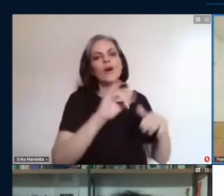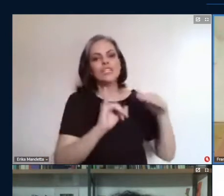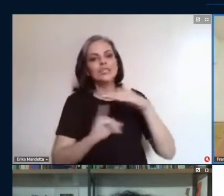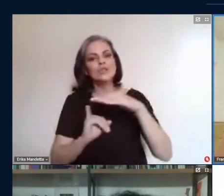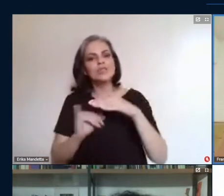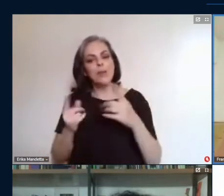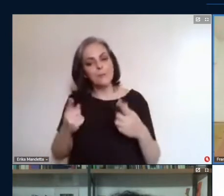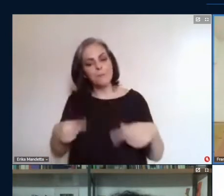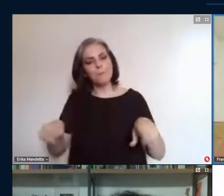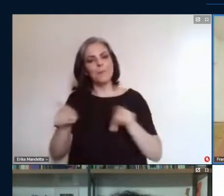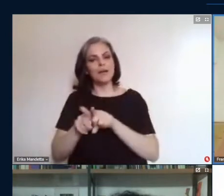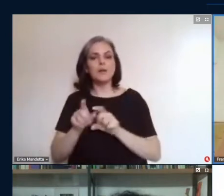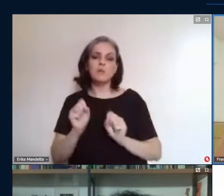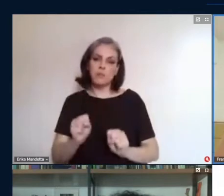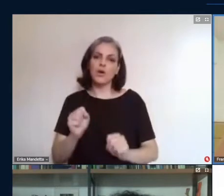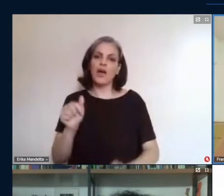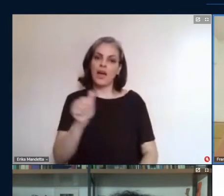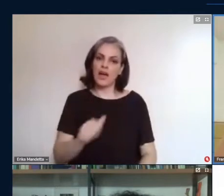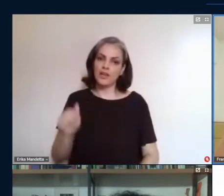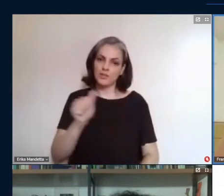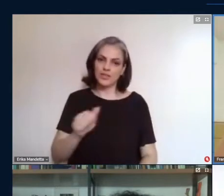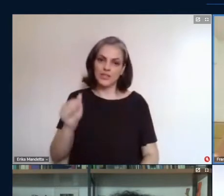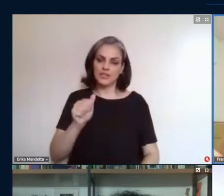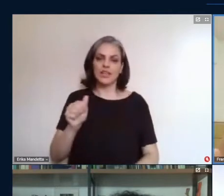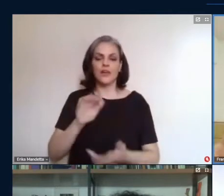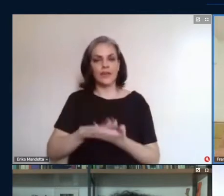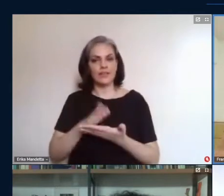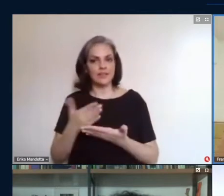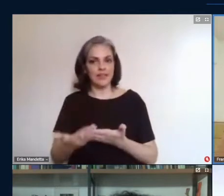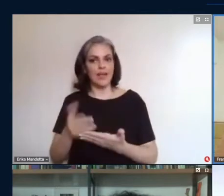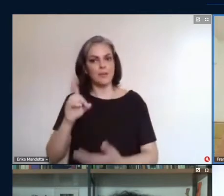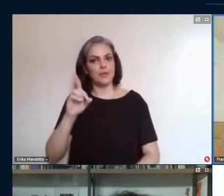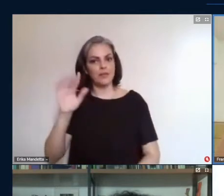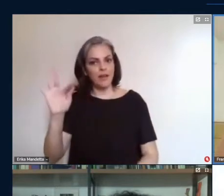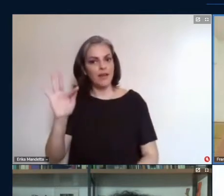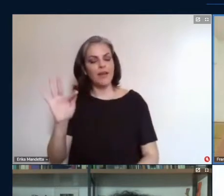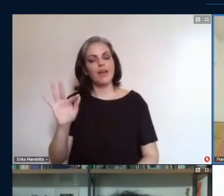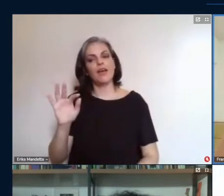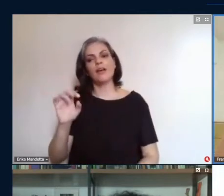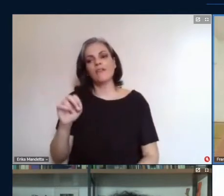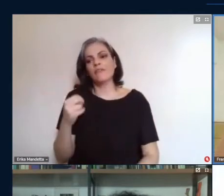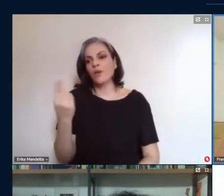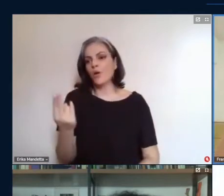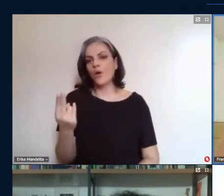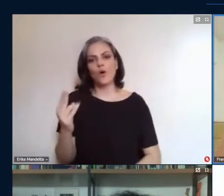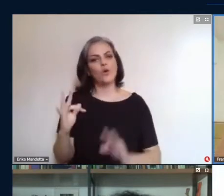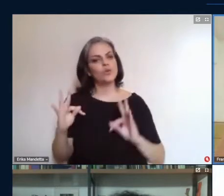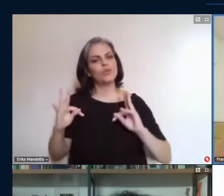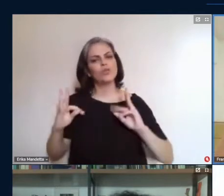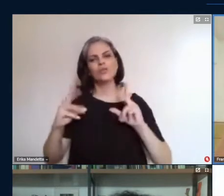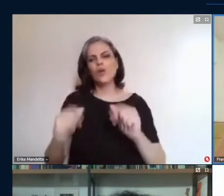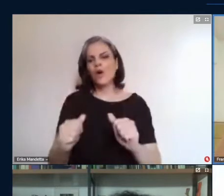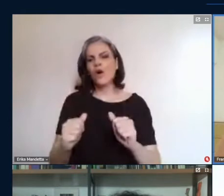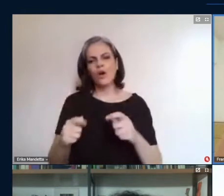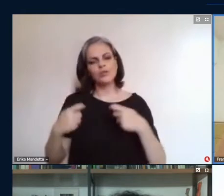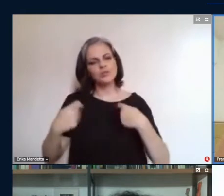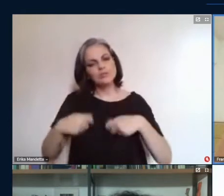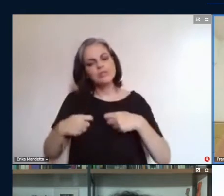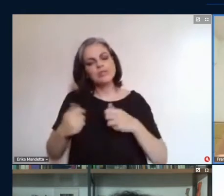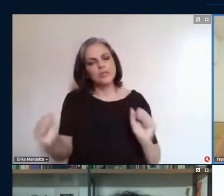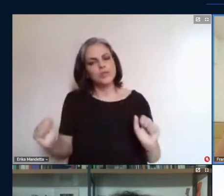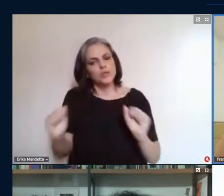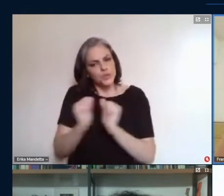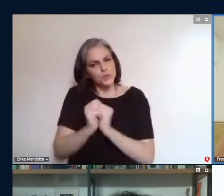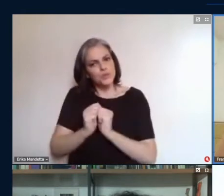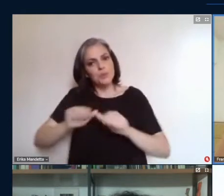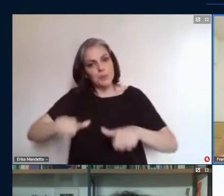a própria associação de intérpretes do DF, envolver todo mundo ali para melhorar